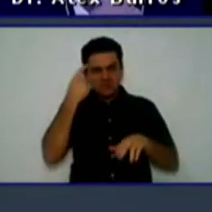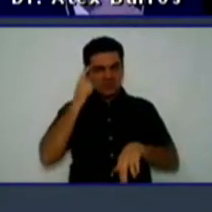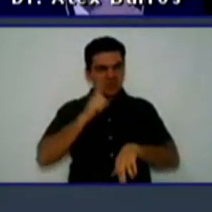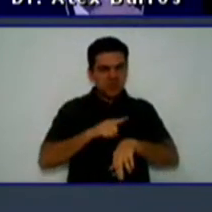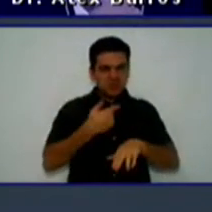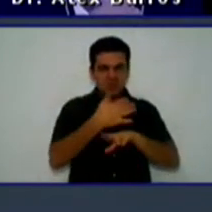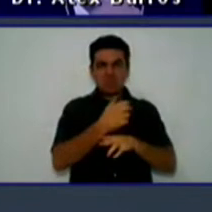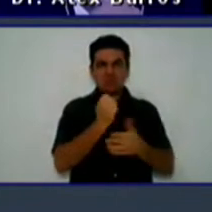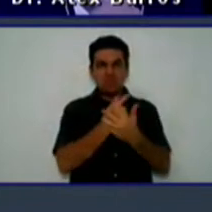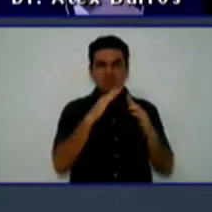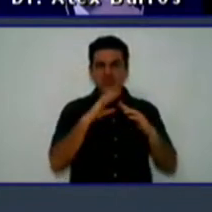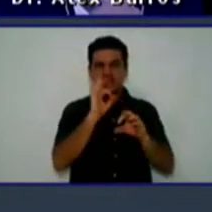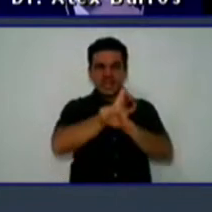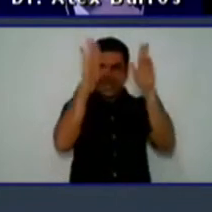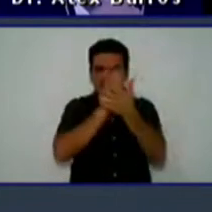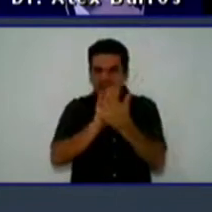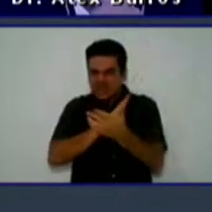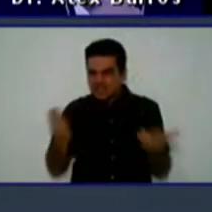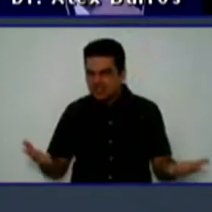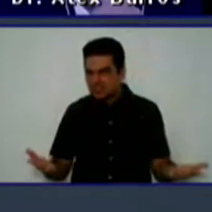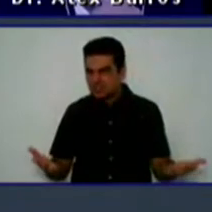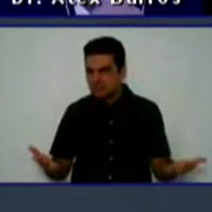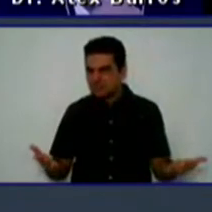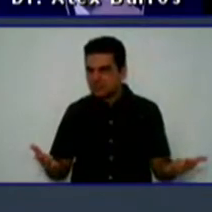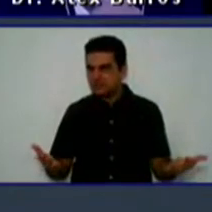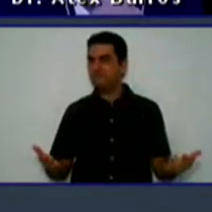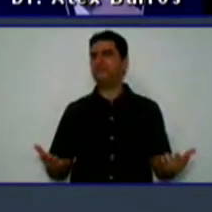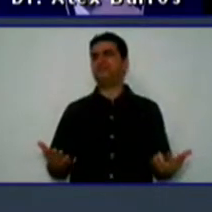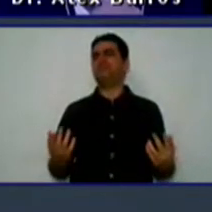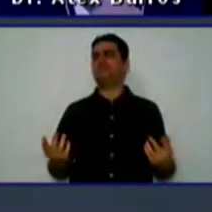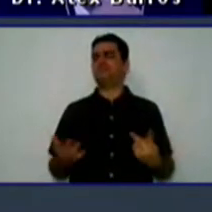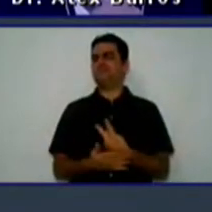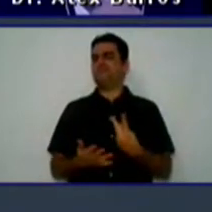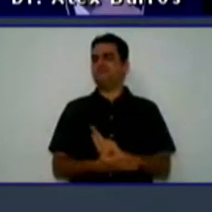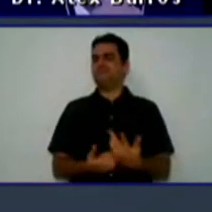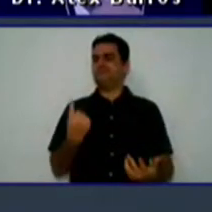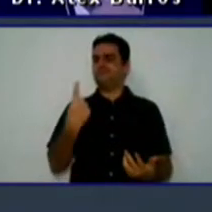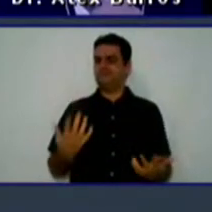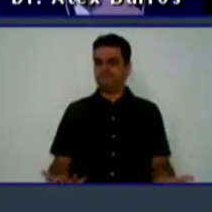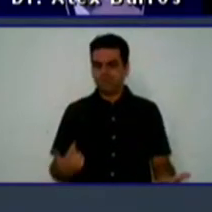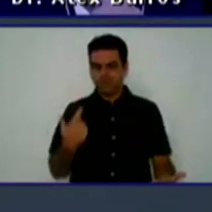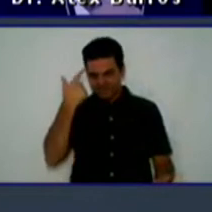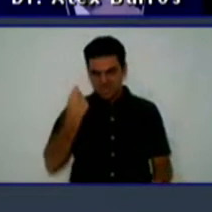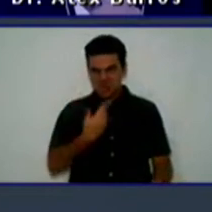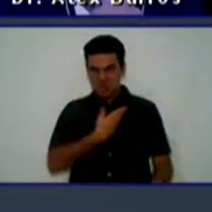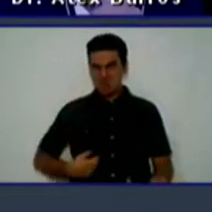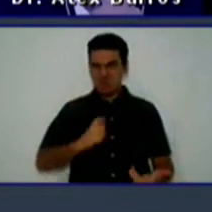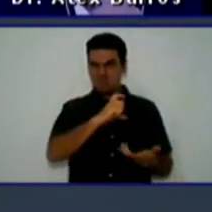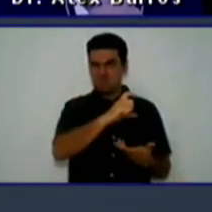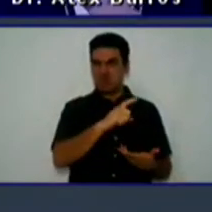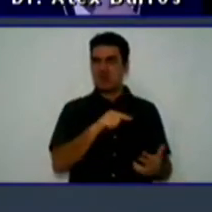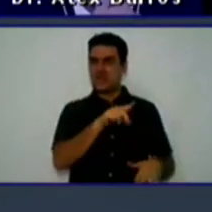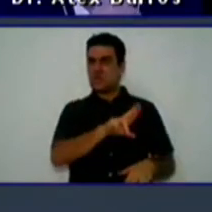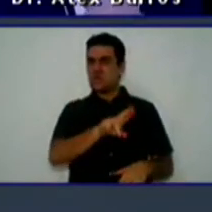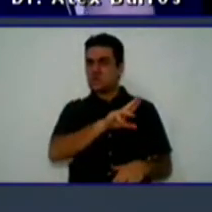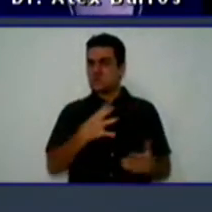comprar imóveis, não estaríamos confundindo aqui a utilização do dinheiro público que vem pelo fundo